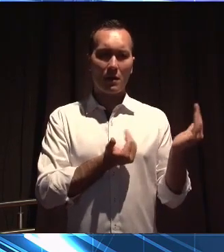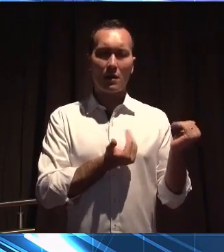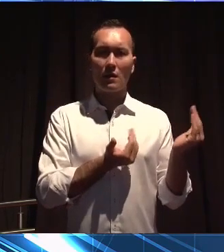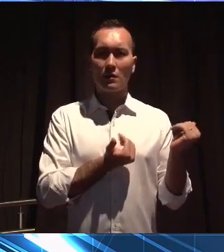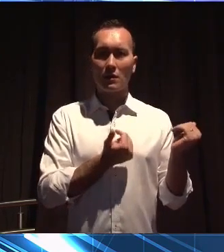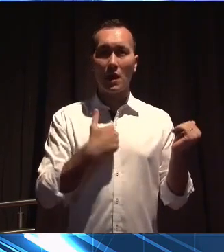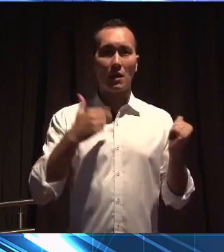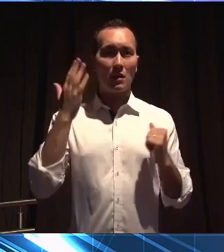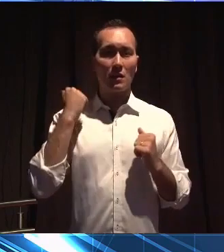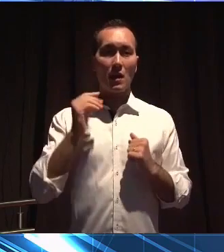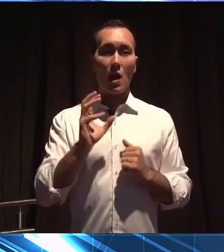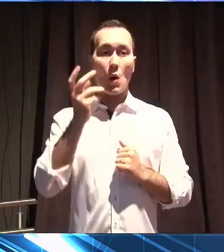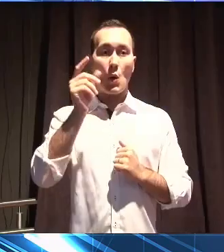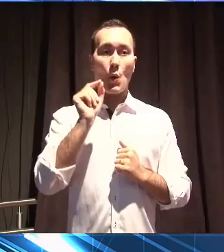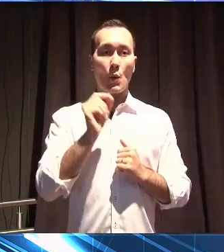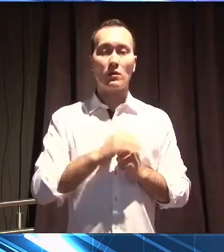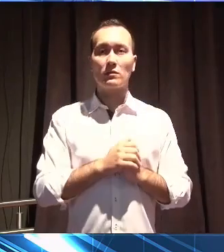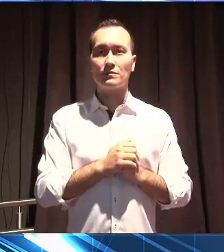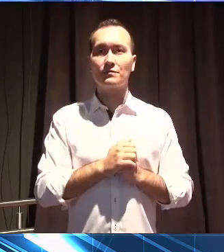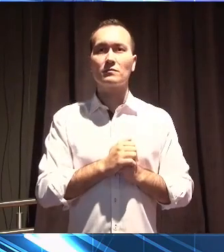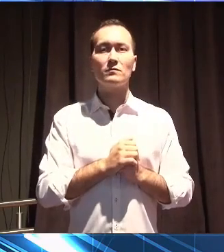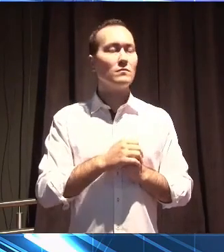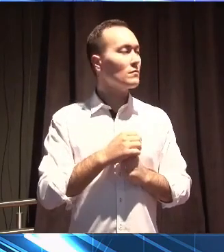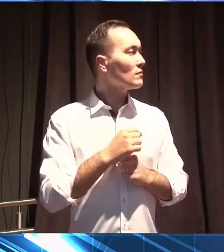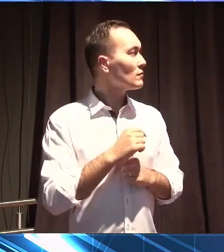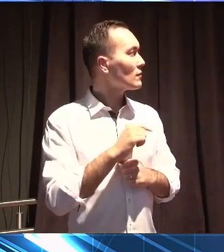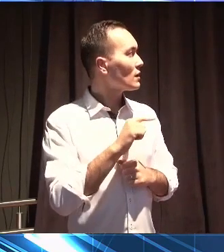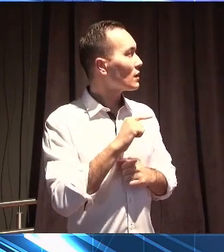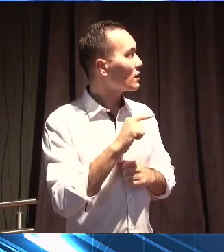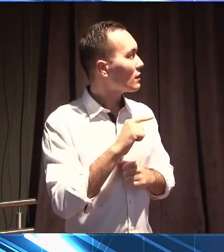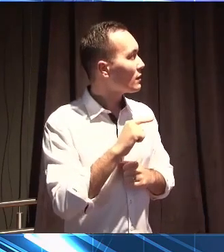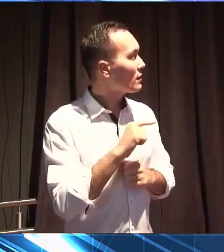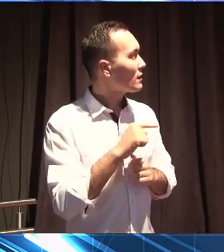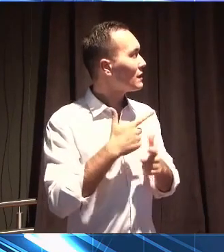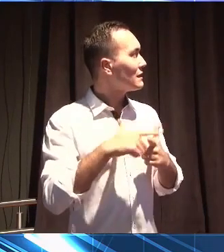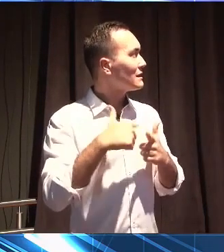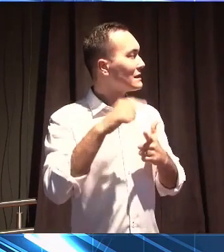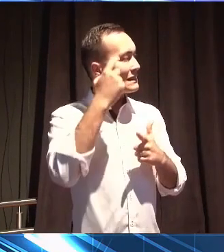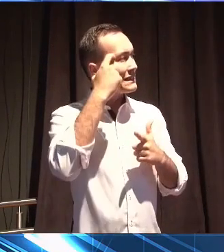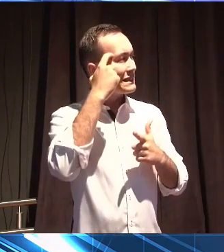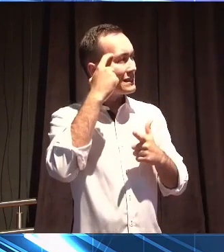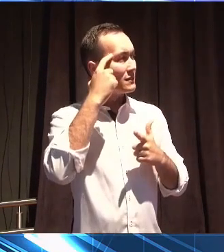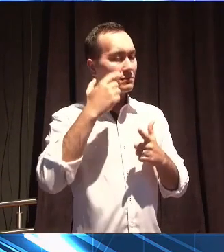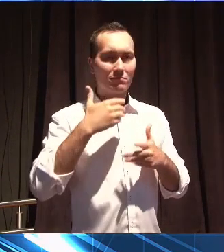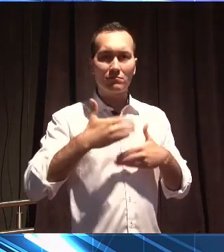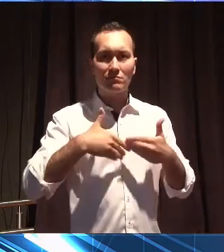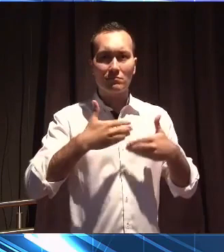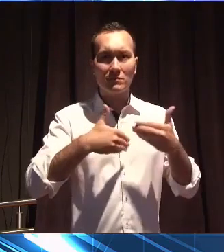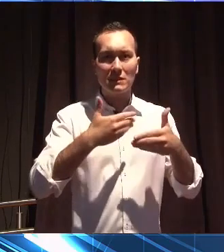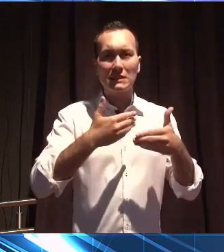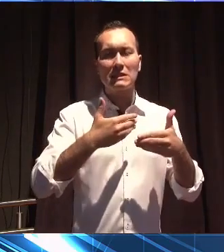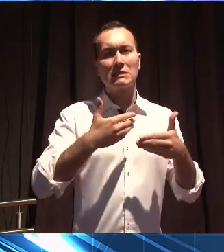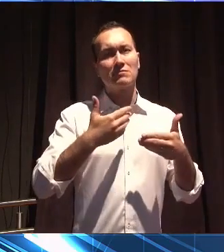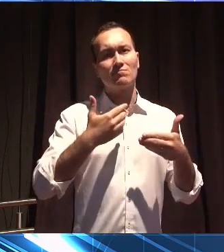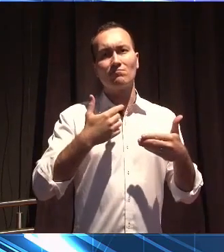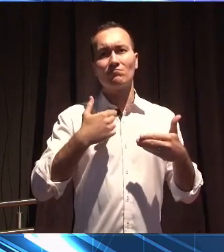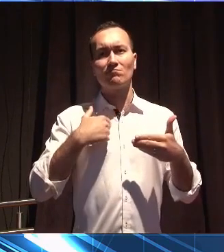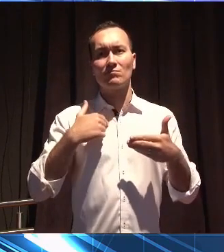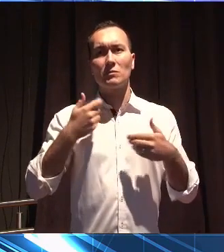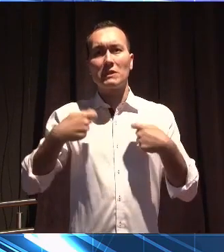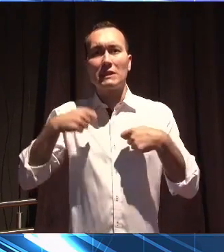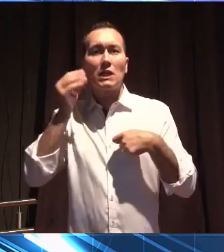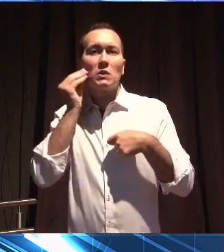tempo. Fiz uma série de eletroencefalogramas para entender como é que minhas ondas se comportavam, o que estava acontecendo